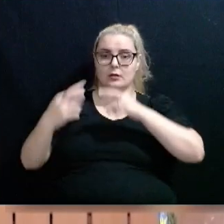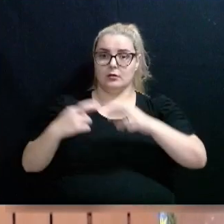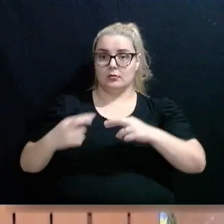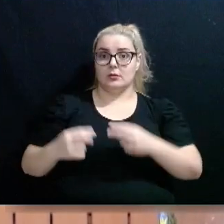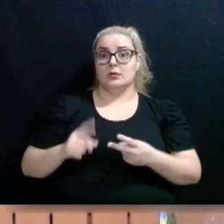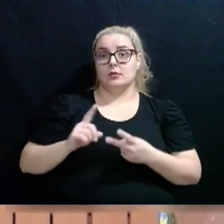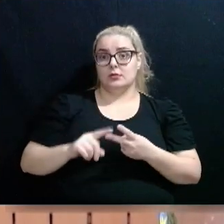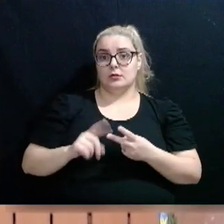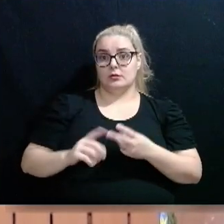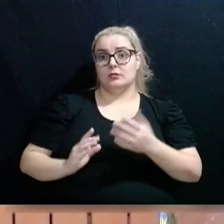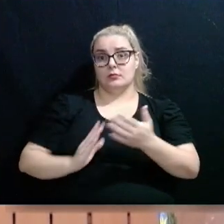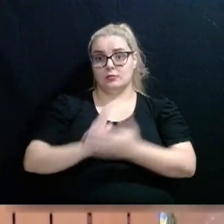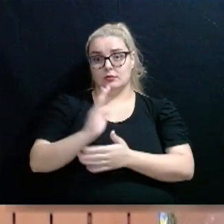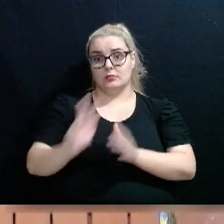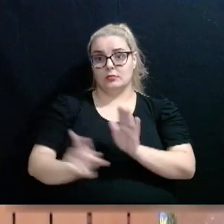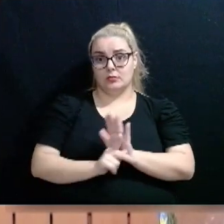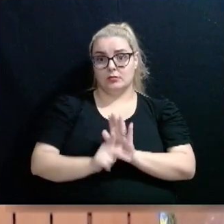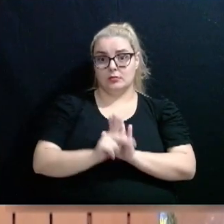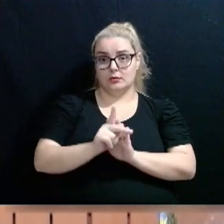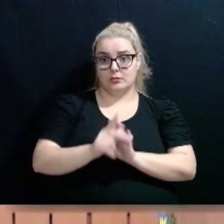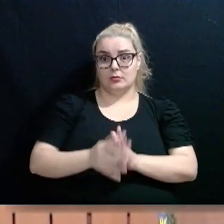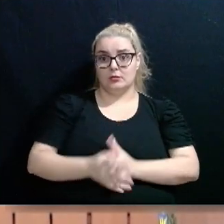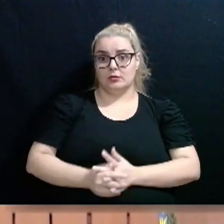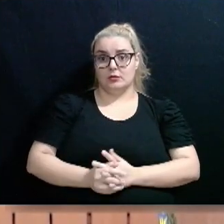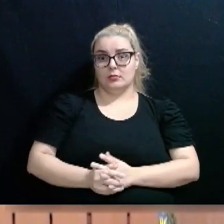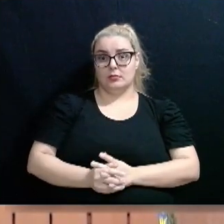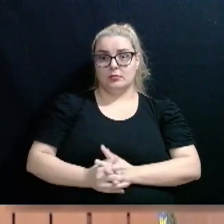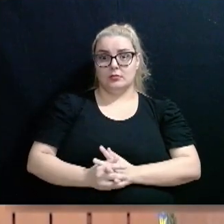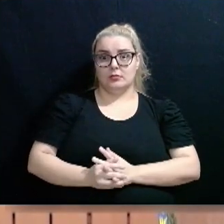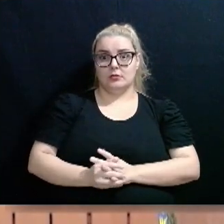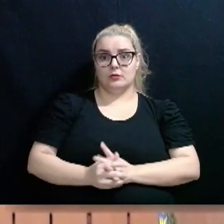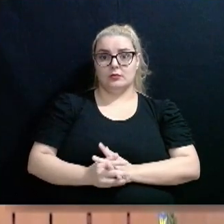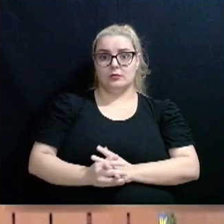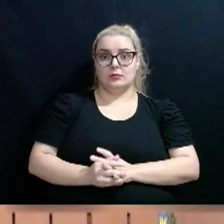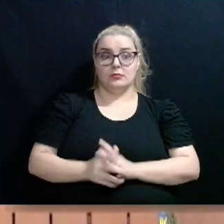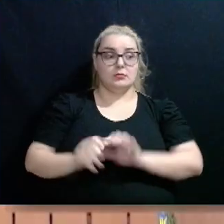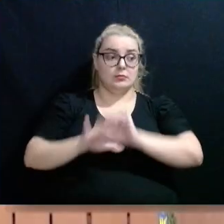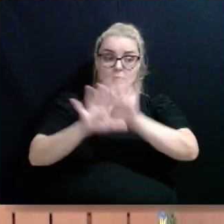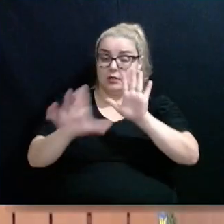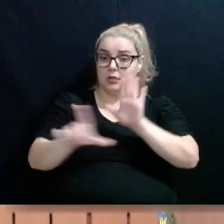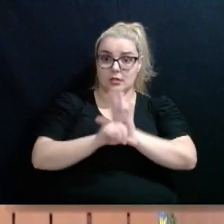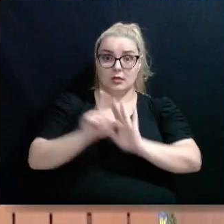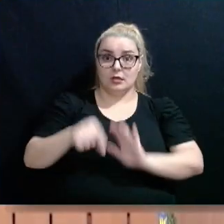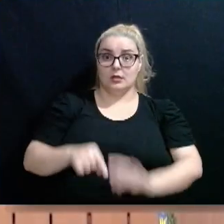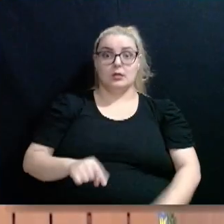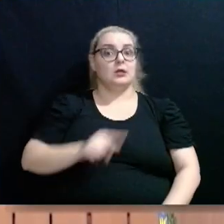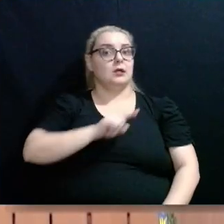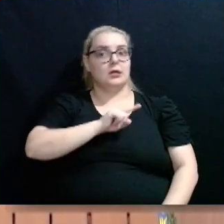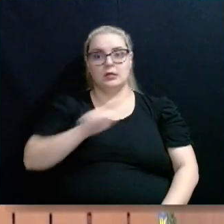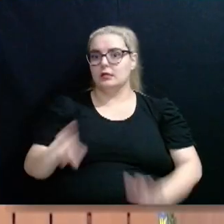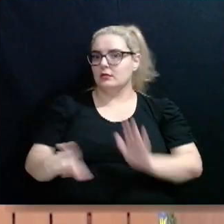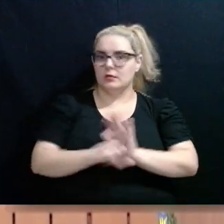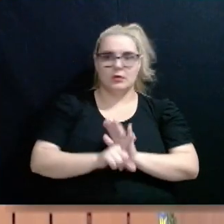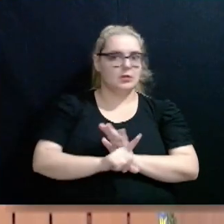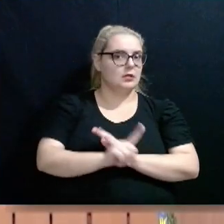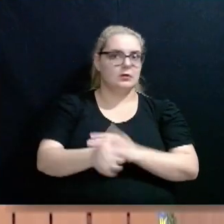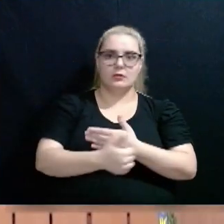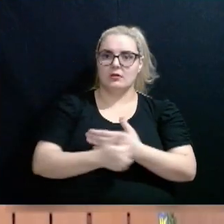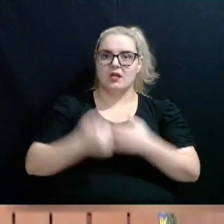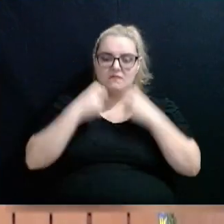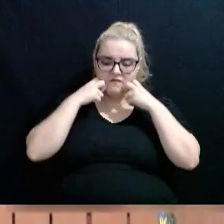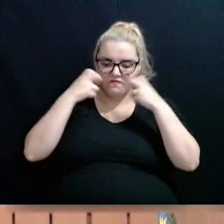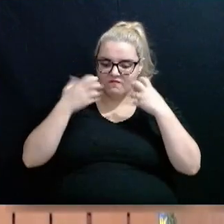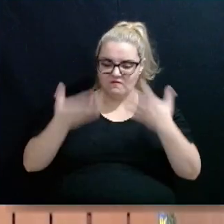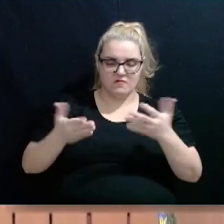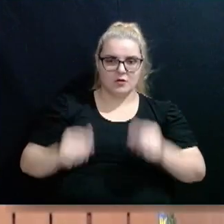de um projeto que é explicitamente ilegal. Então, além de ilegal, é imoral, é vergonhoso. Nós temos